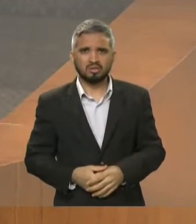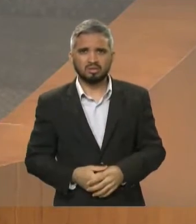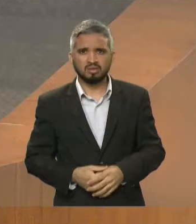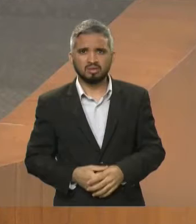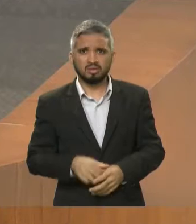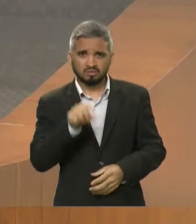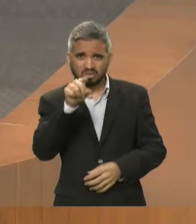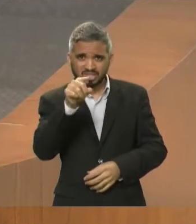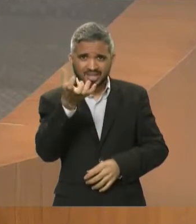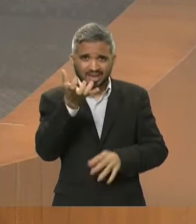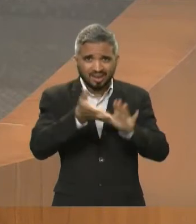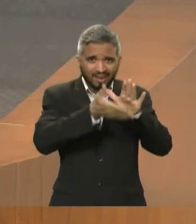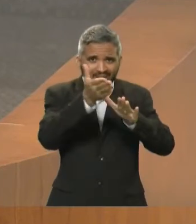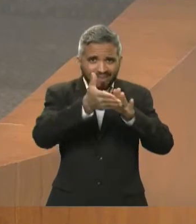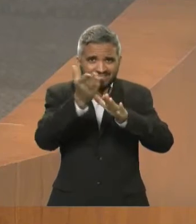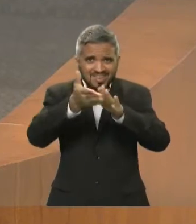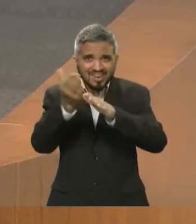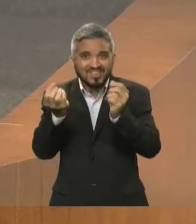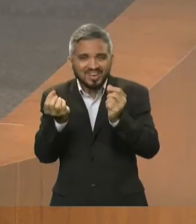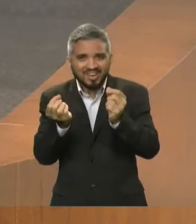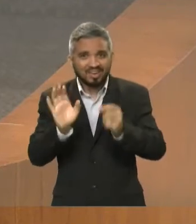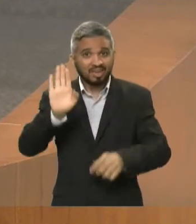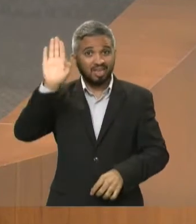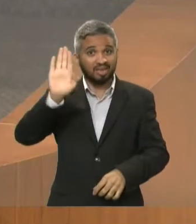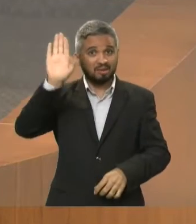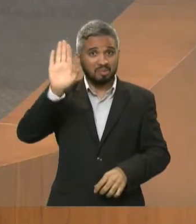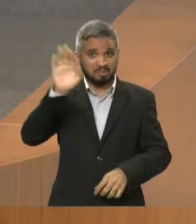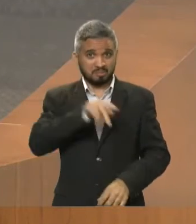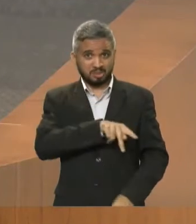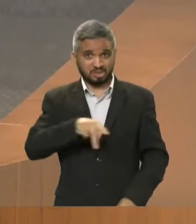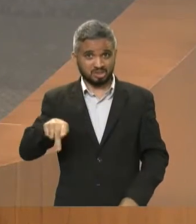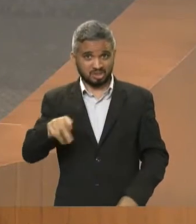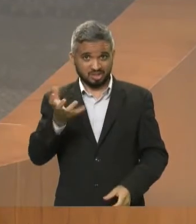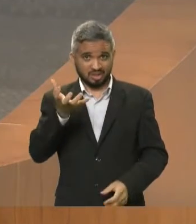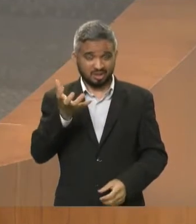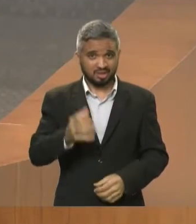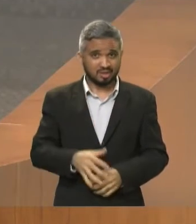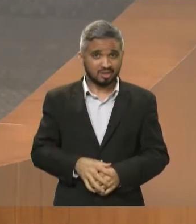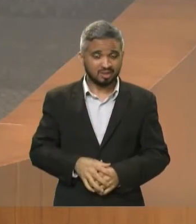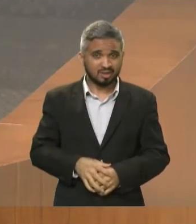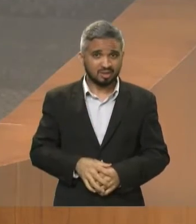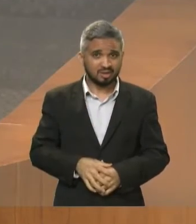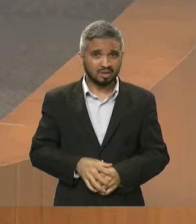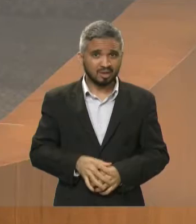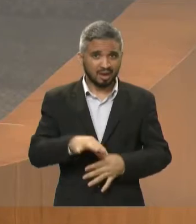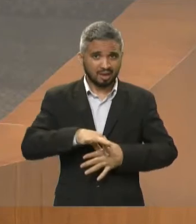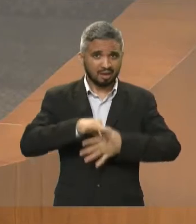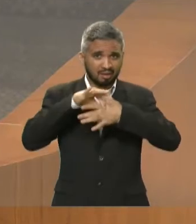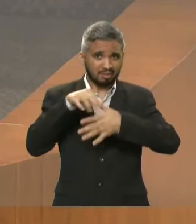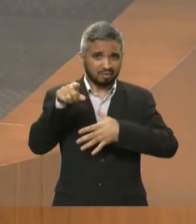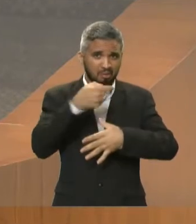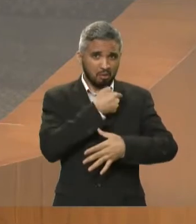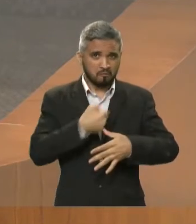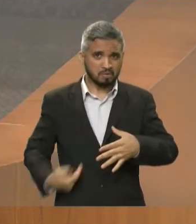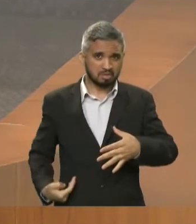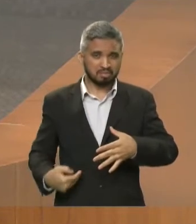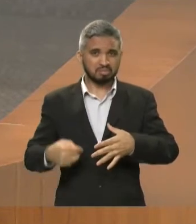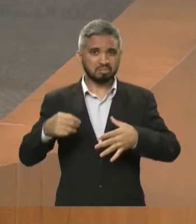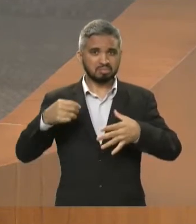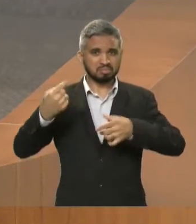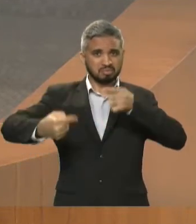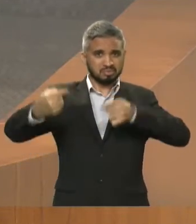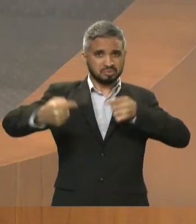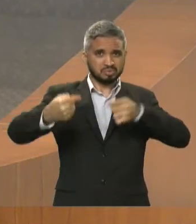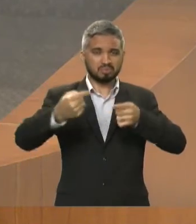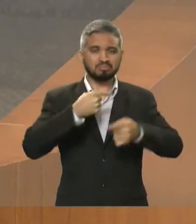fazer política? Campanha presidencial? Então o líder do governo não tem nem argumento. Aí está pedindo para os deputados votarem sim, que é